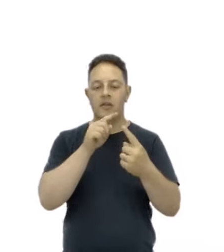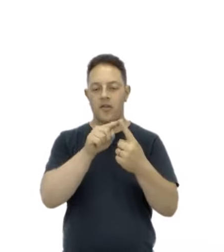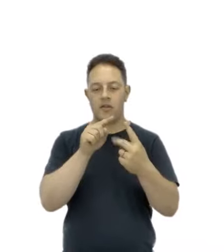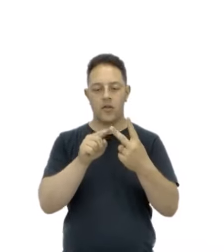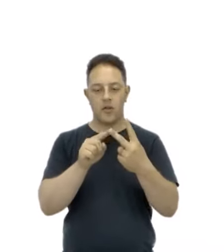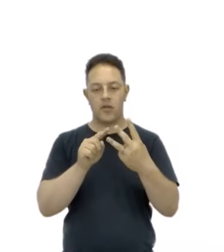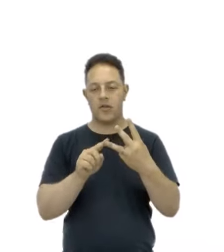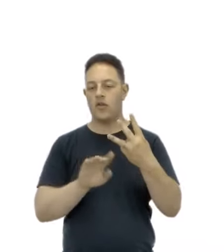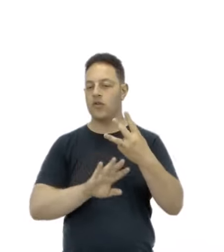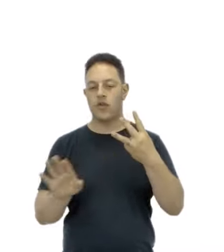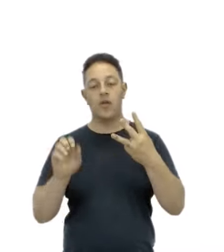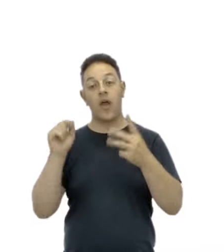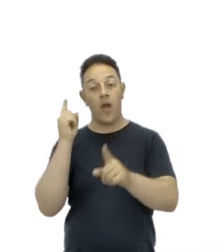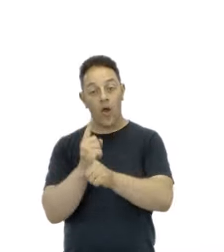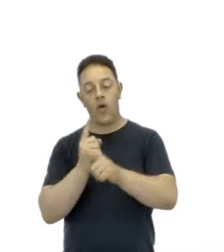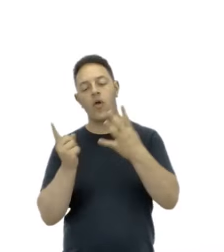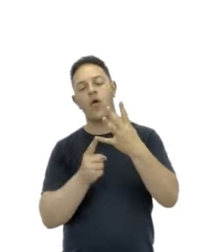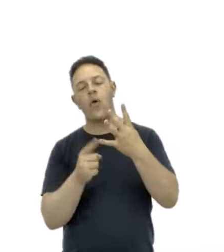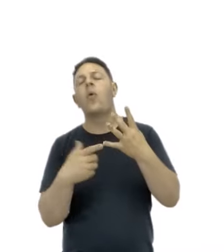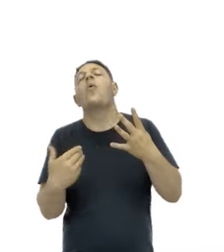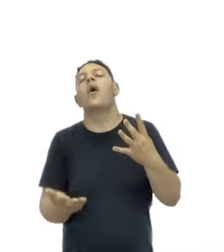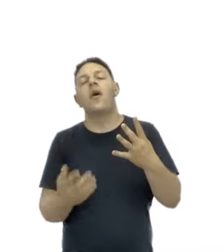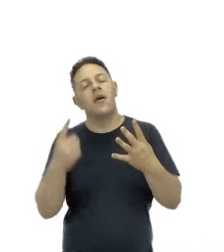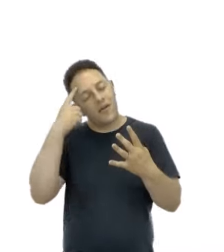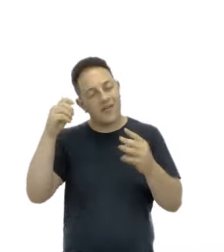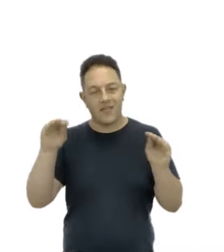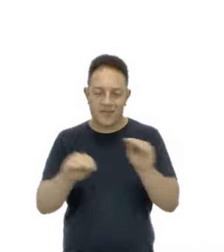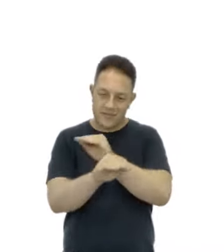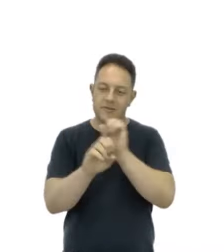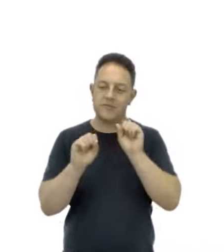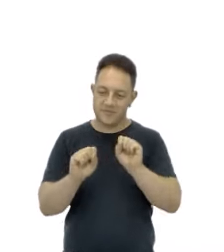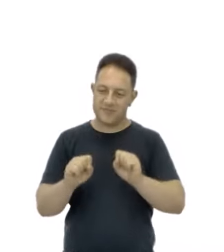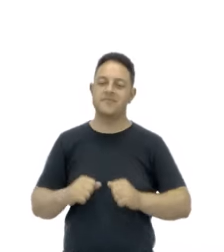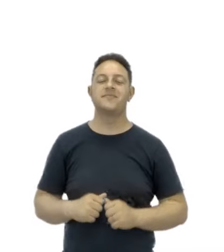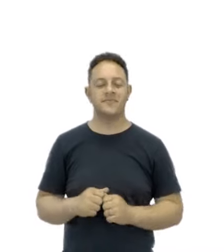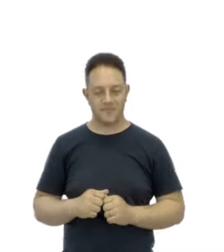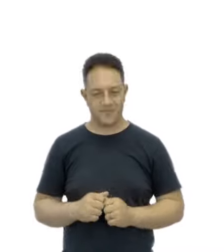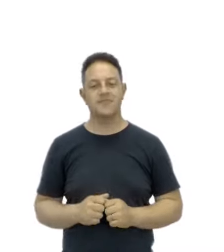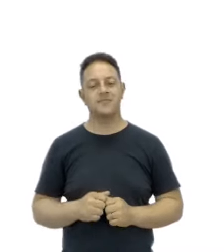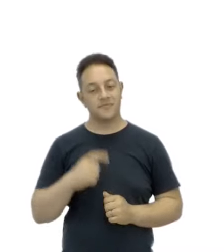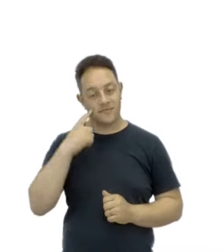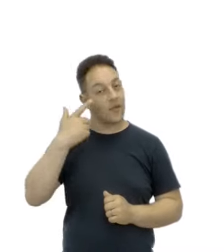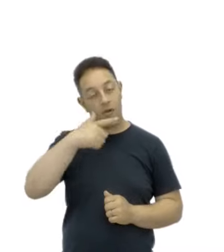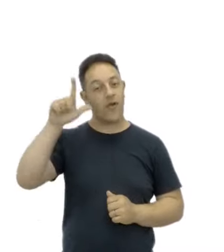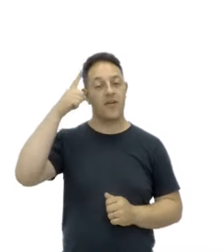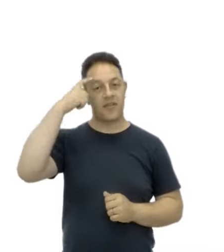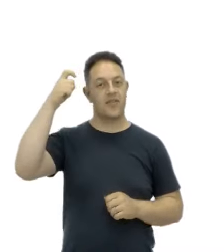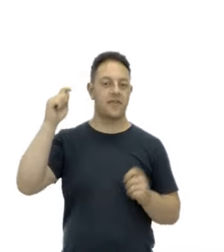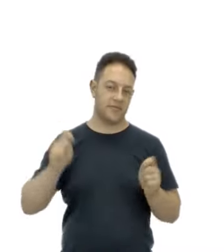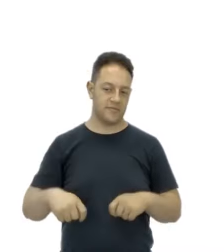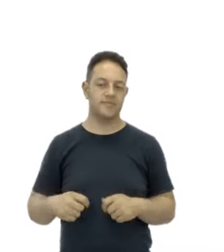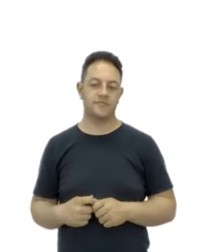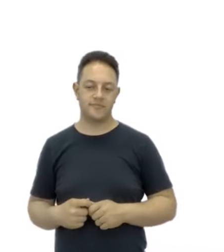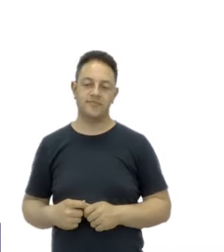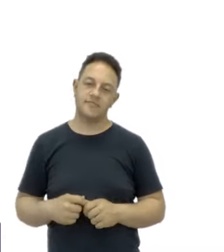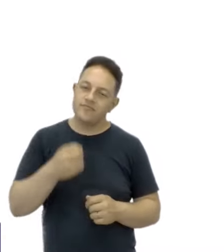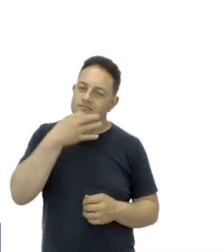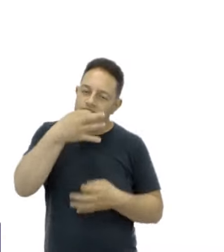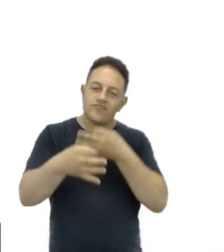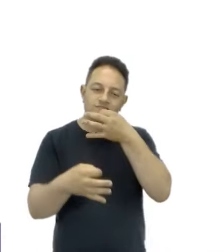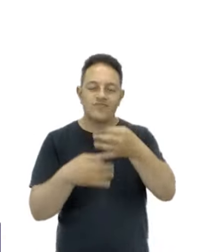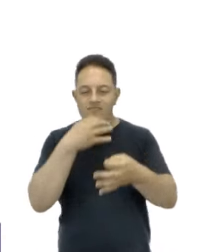o 4º elemento desses dados. Então, vamos apresentar aí uma outra, né, outras